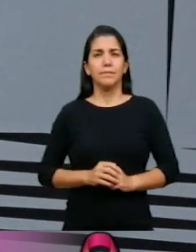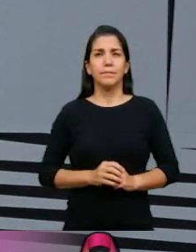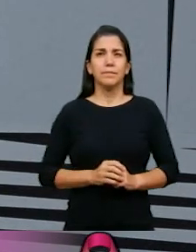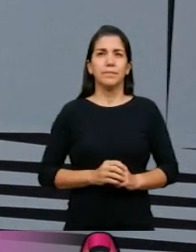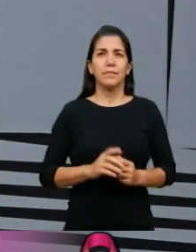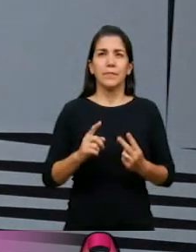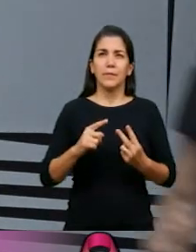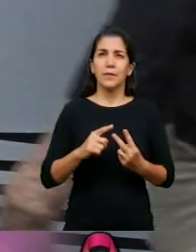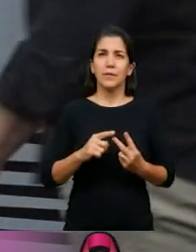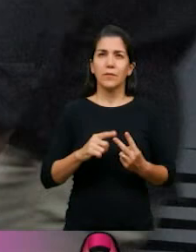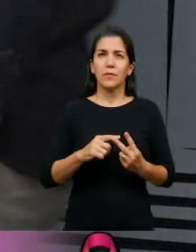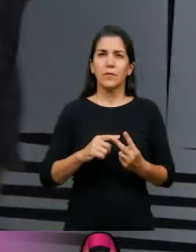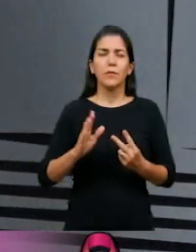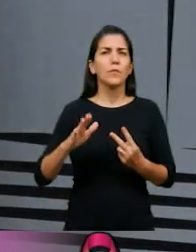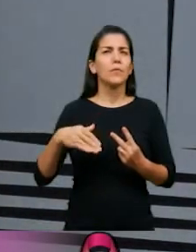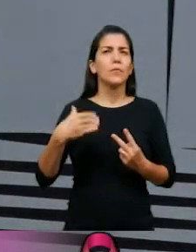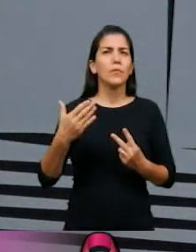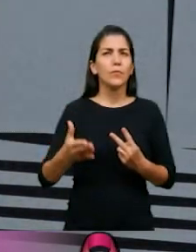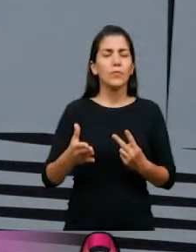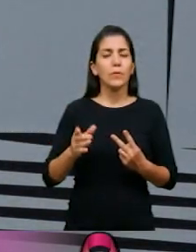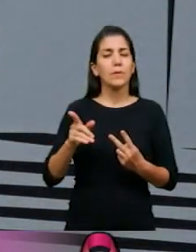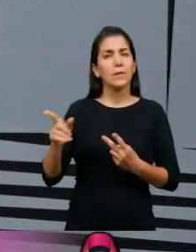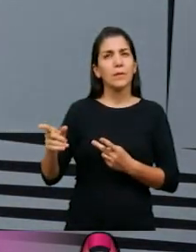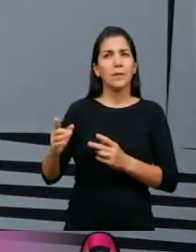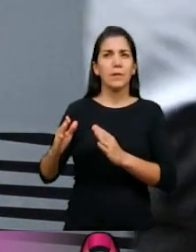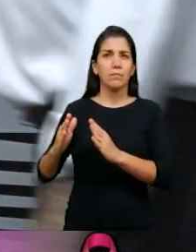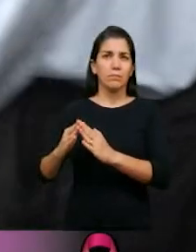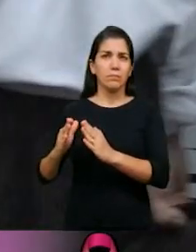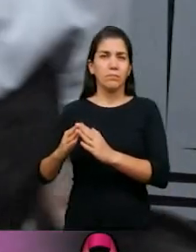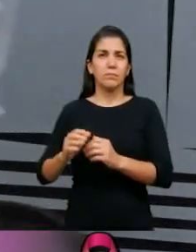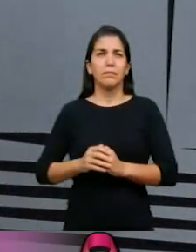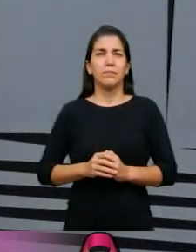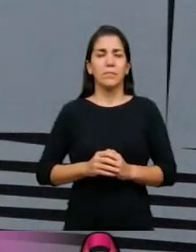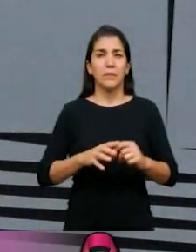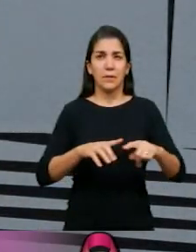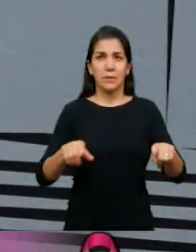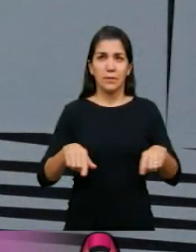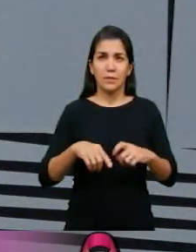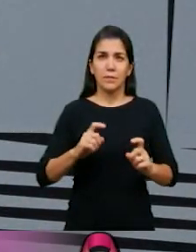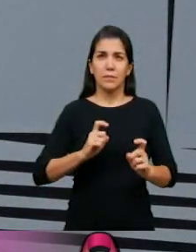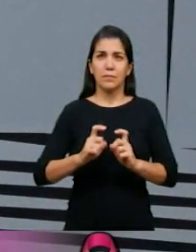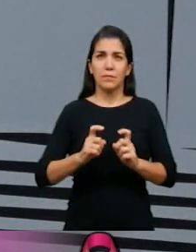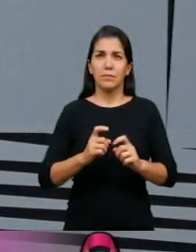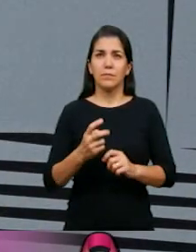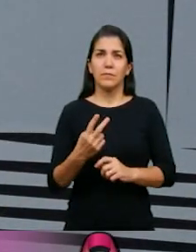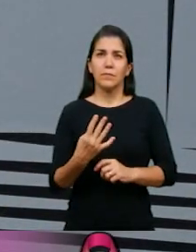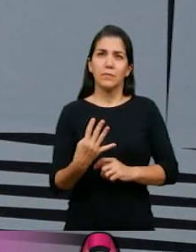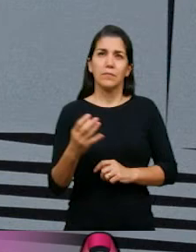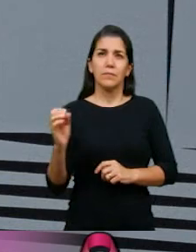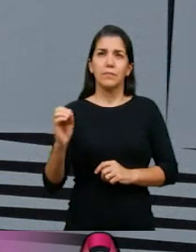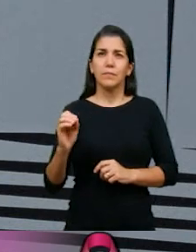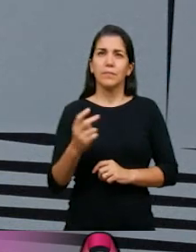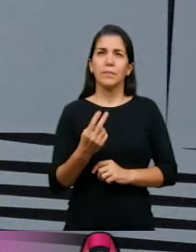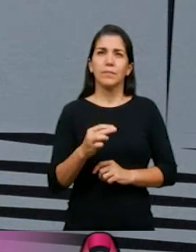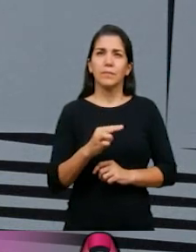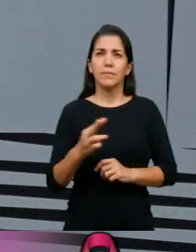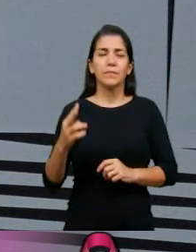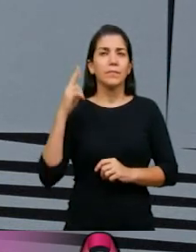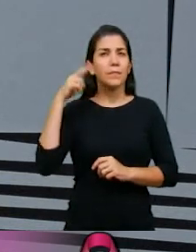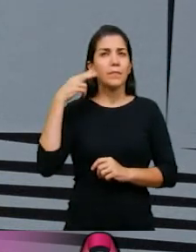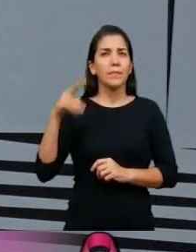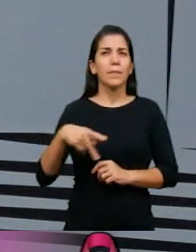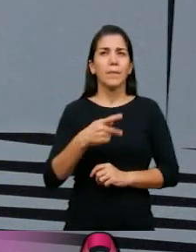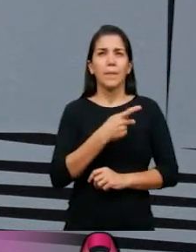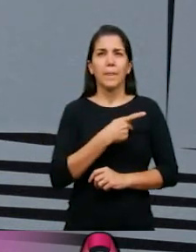2. Qual a previsão para início da ocupação dessas moradias? Sala das Sessões, 24 de outubro de 2023, João